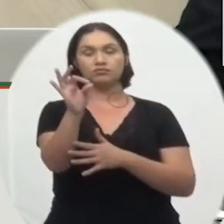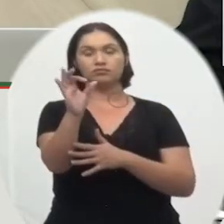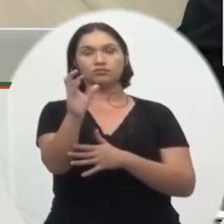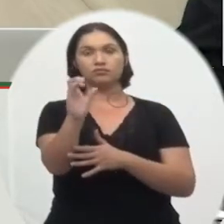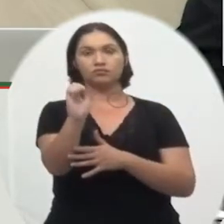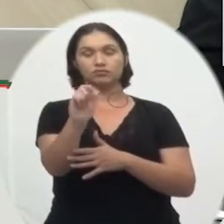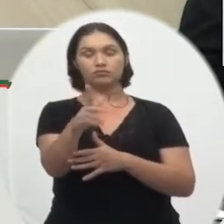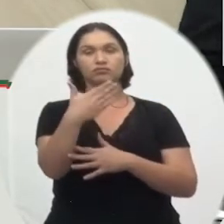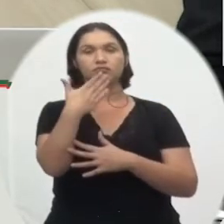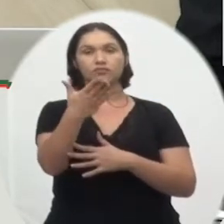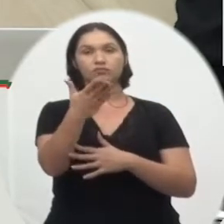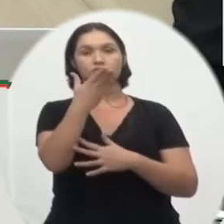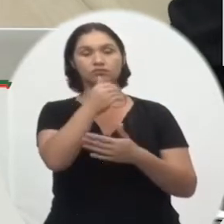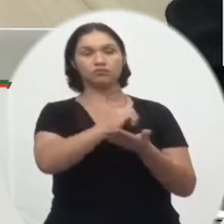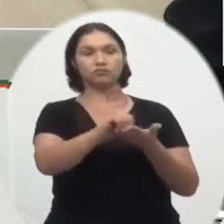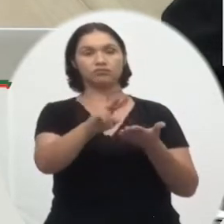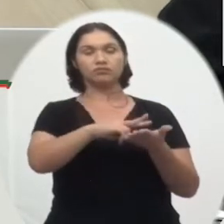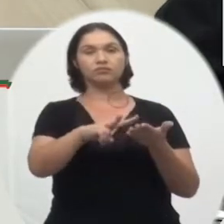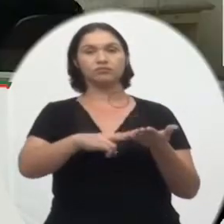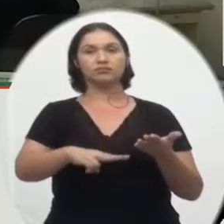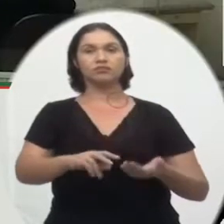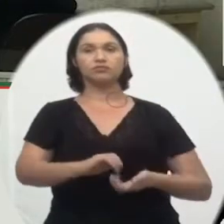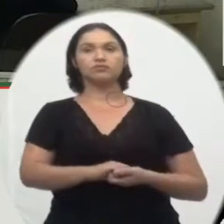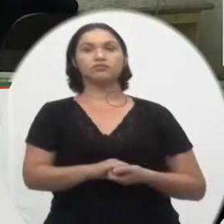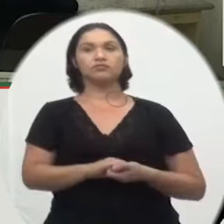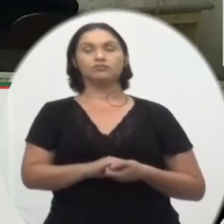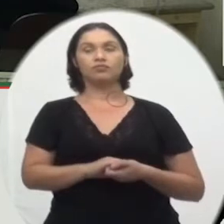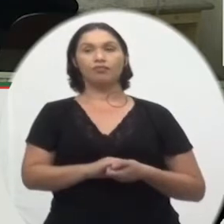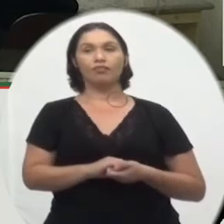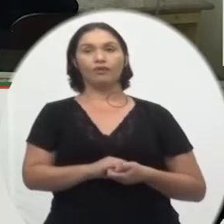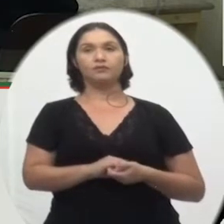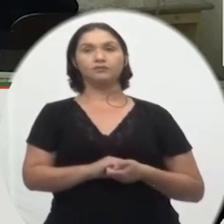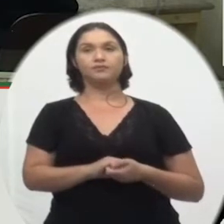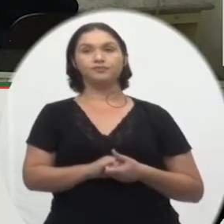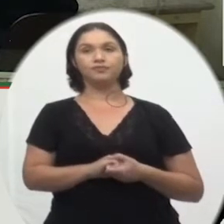Solicito ao seu secretário que faça a leitura da matéria.